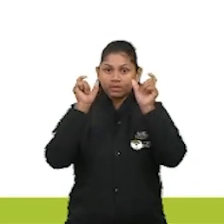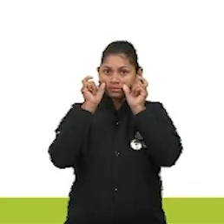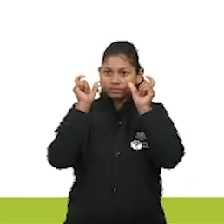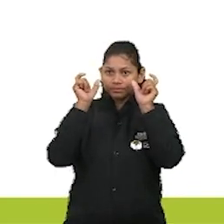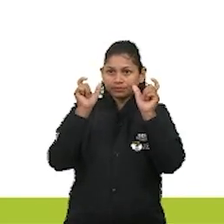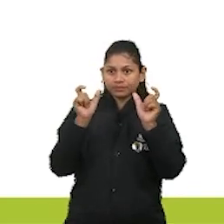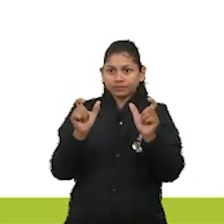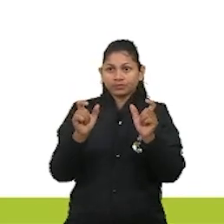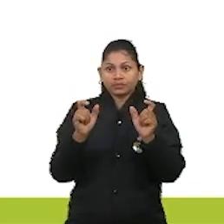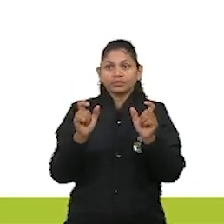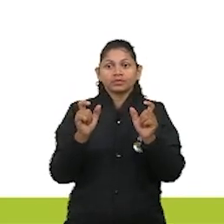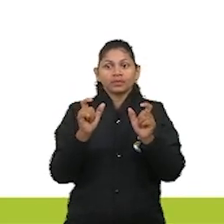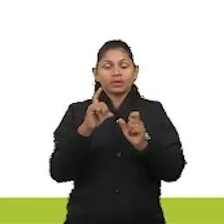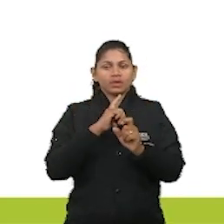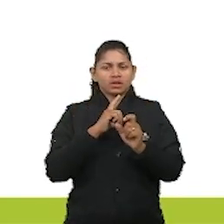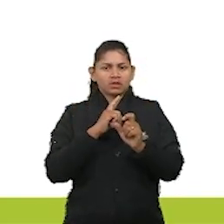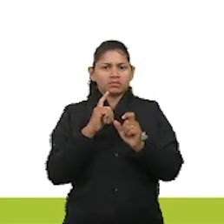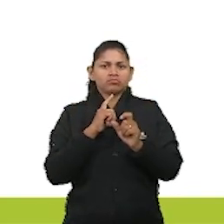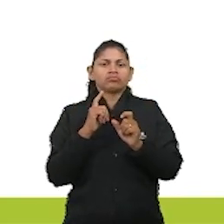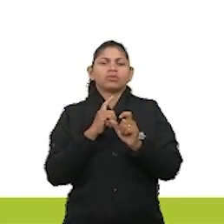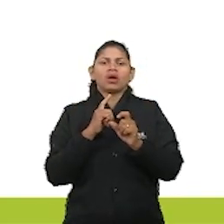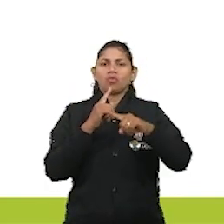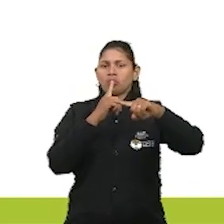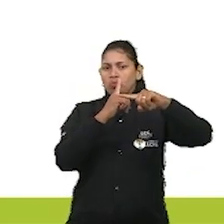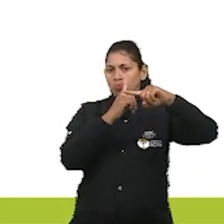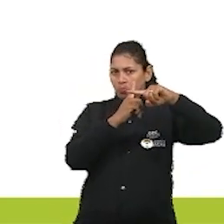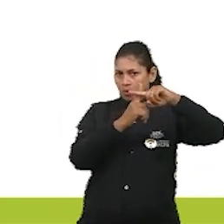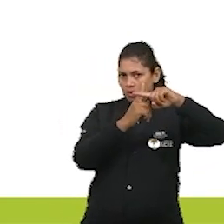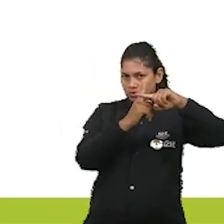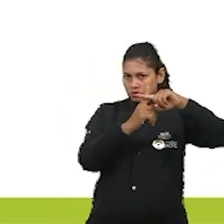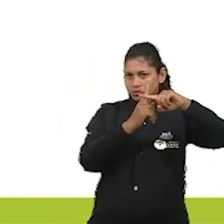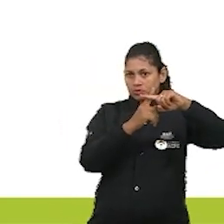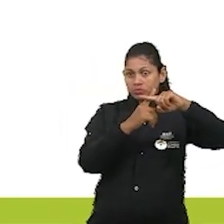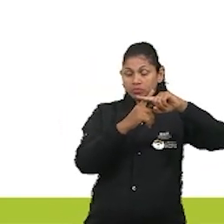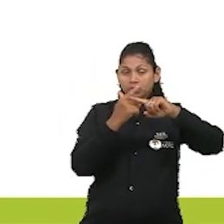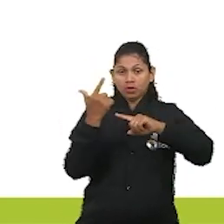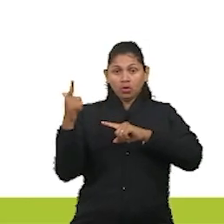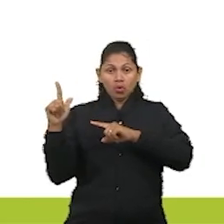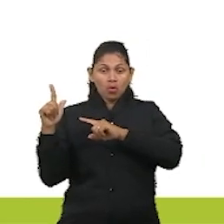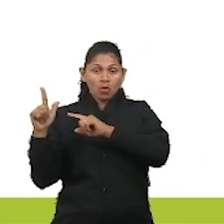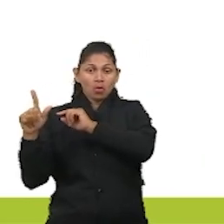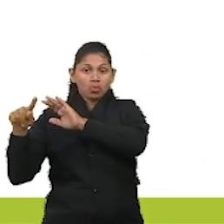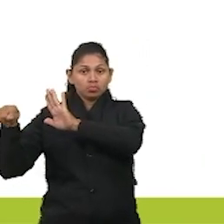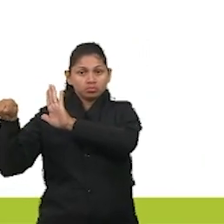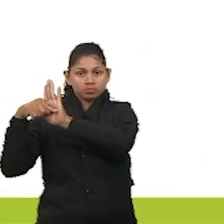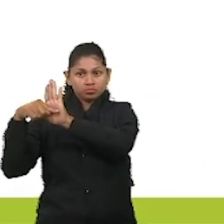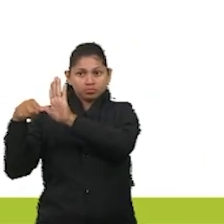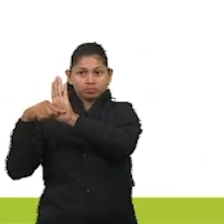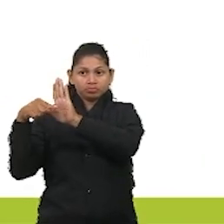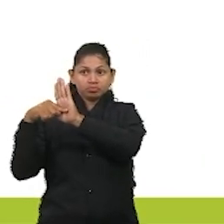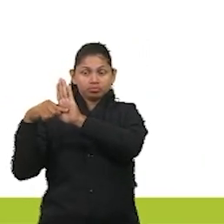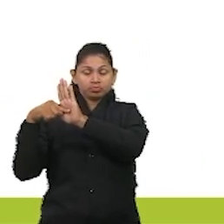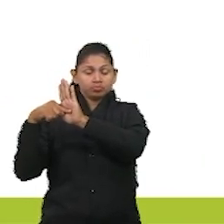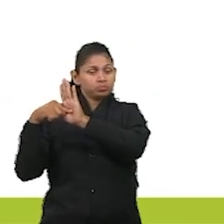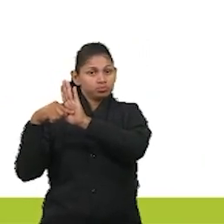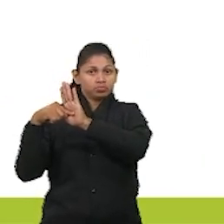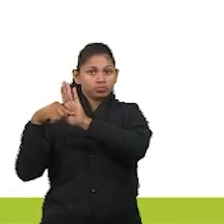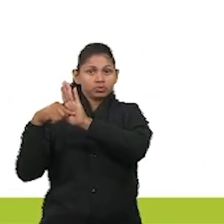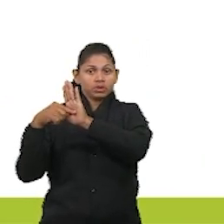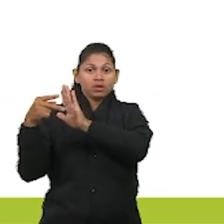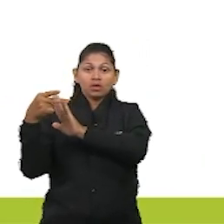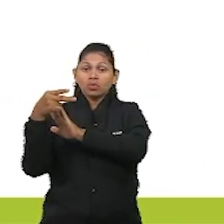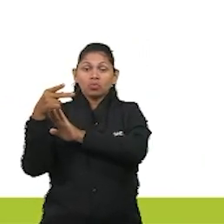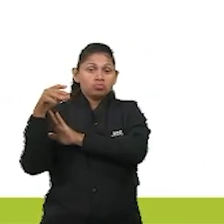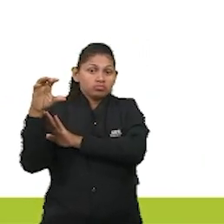também, então, que eu fiquei com a parte positiva e a outra parte negativa e vou igualar aí, vai ser igual a zero, por quê?